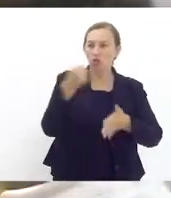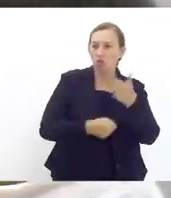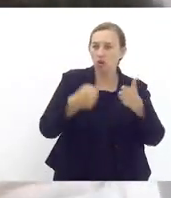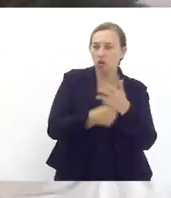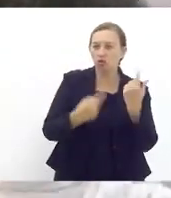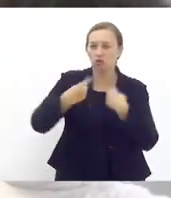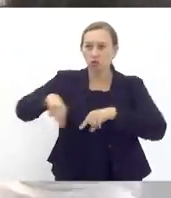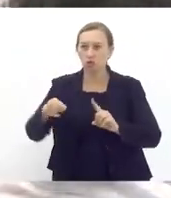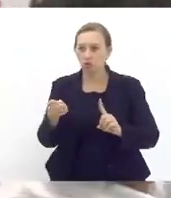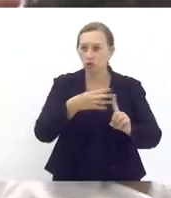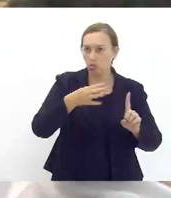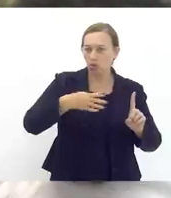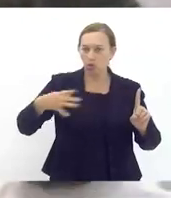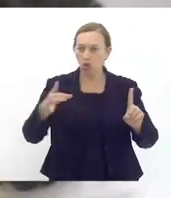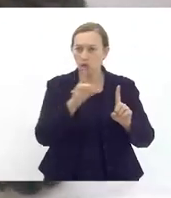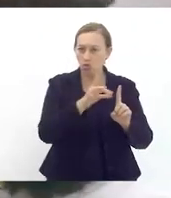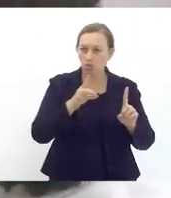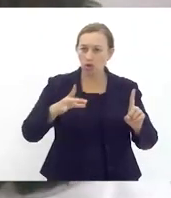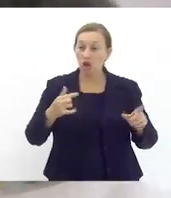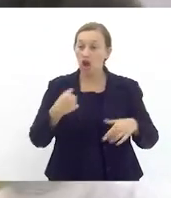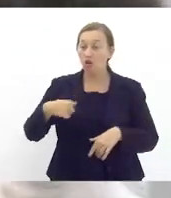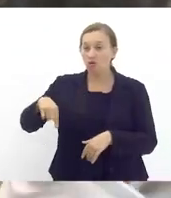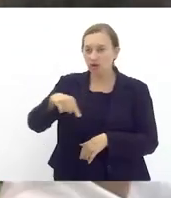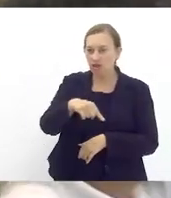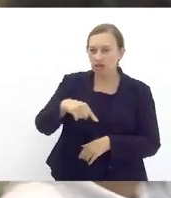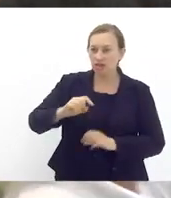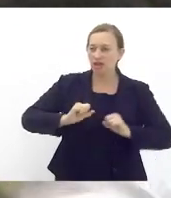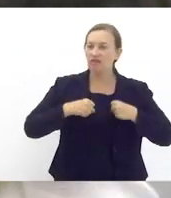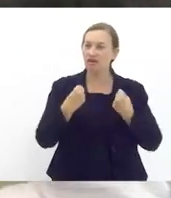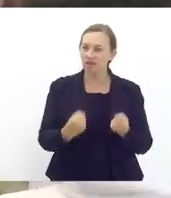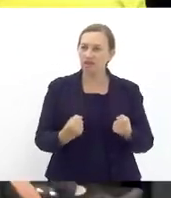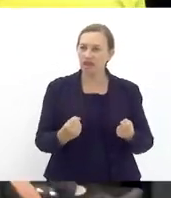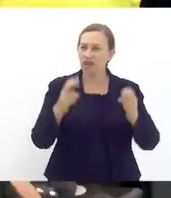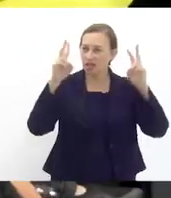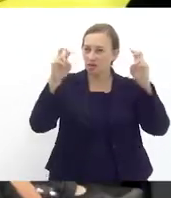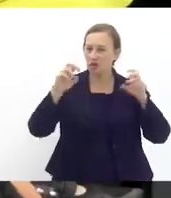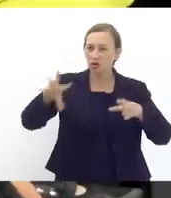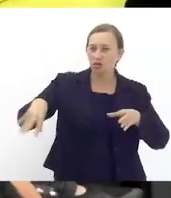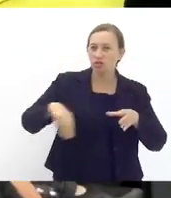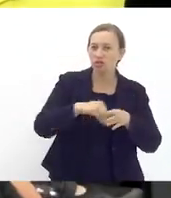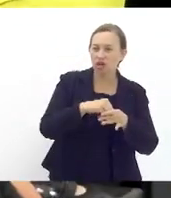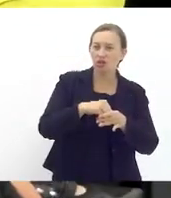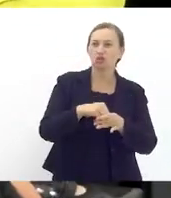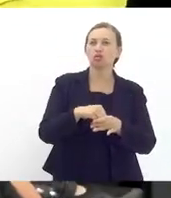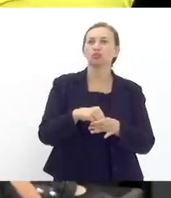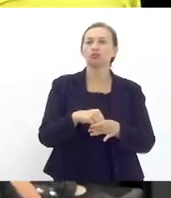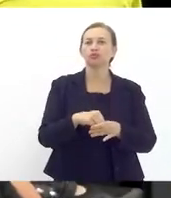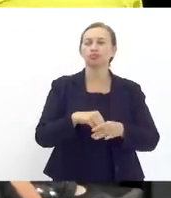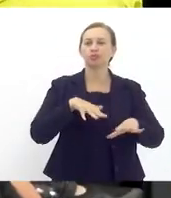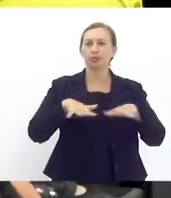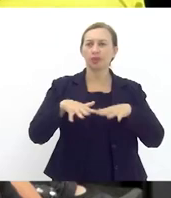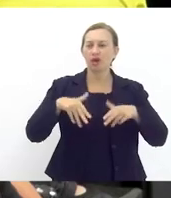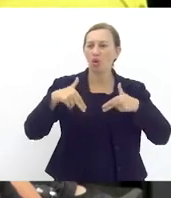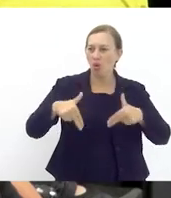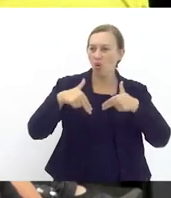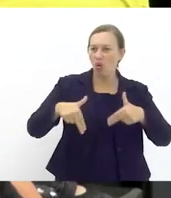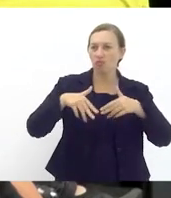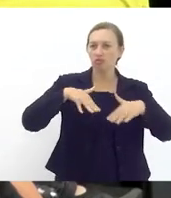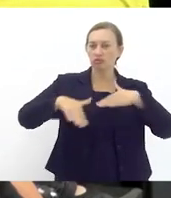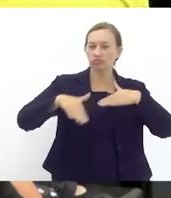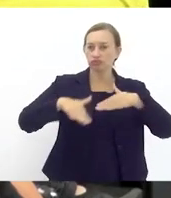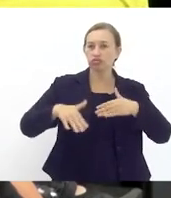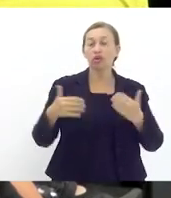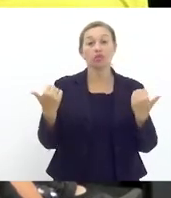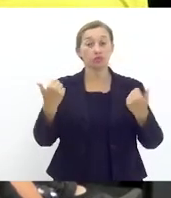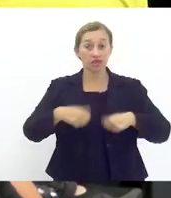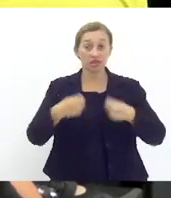contra lgbtfobia e eu vim aqui defender essa questão dentro do recorte do movimento hip hop é preciso